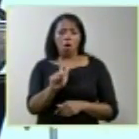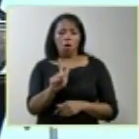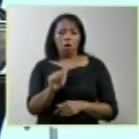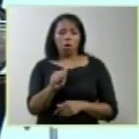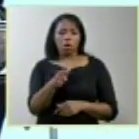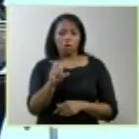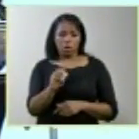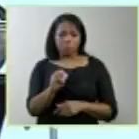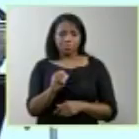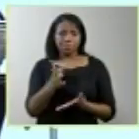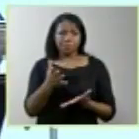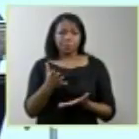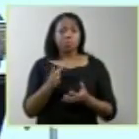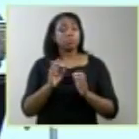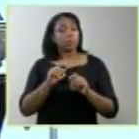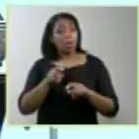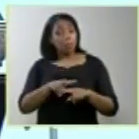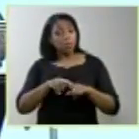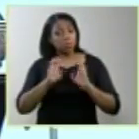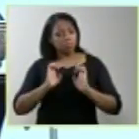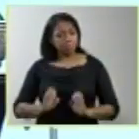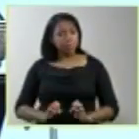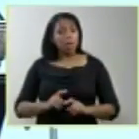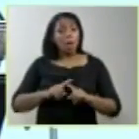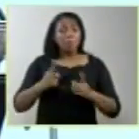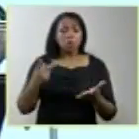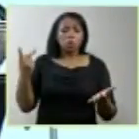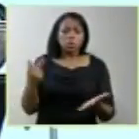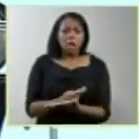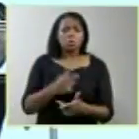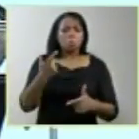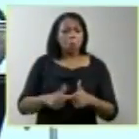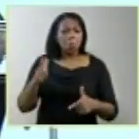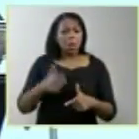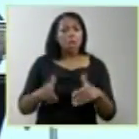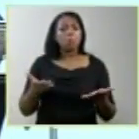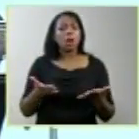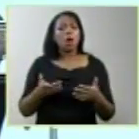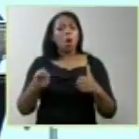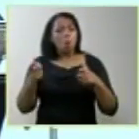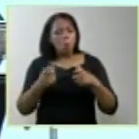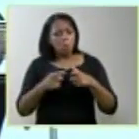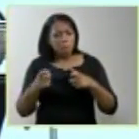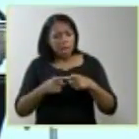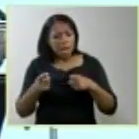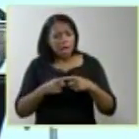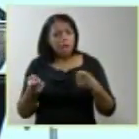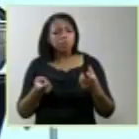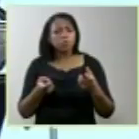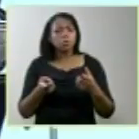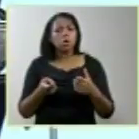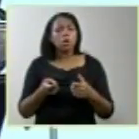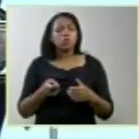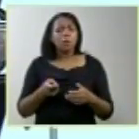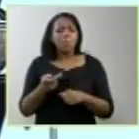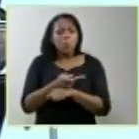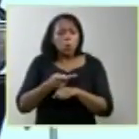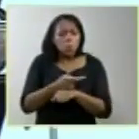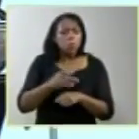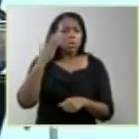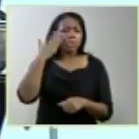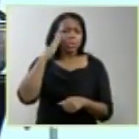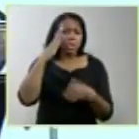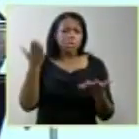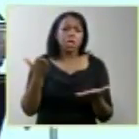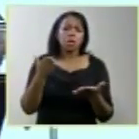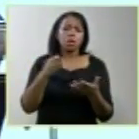eticamente. Quando acontece um caso de anencefalia, o médico geneticista é chamado para entender quais os riscos disso se